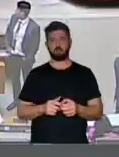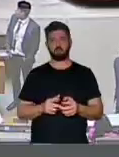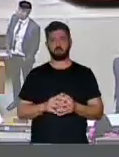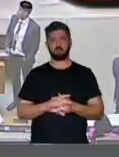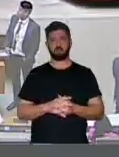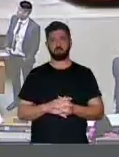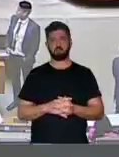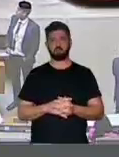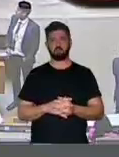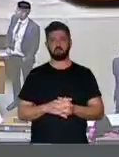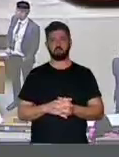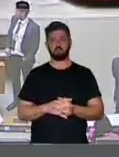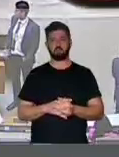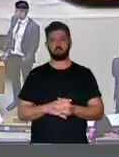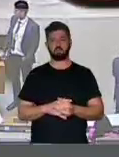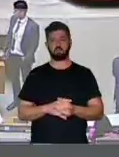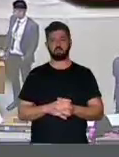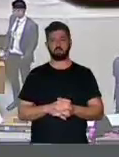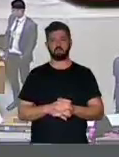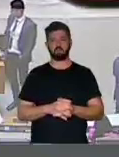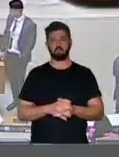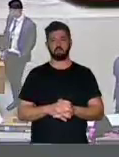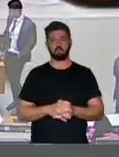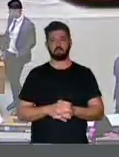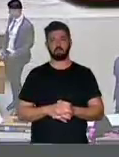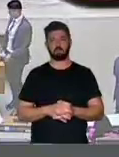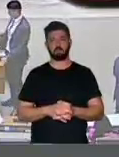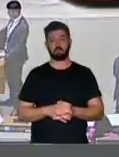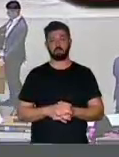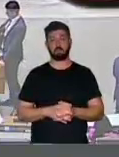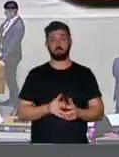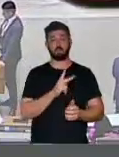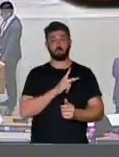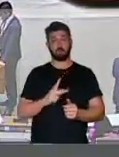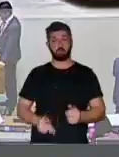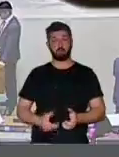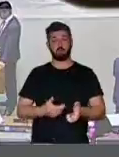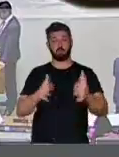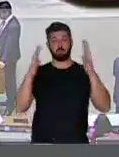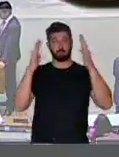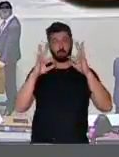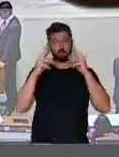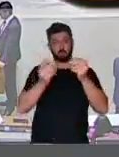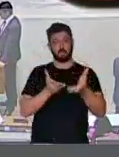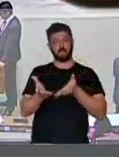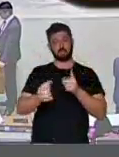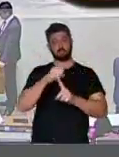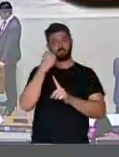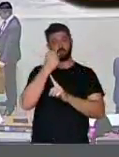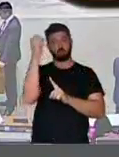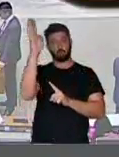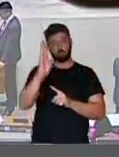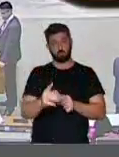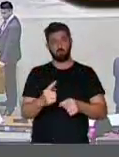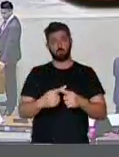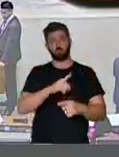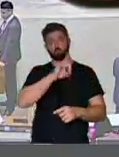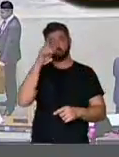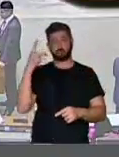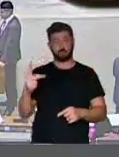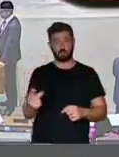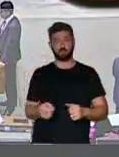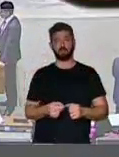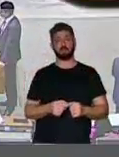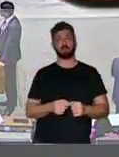Presente. Senhor presidente. Senhor presidente, gostaria de parabenizar todas as redes sociais do Brasil pelo seu dia.